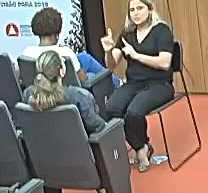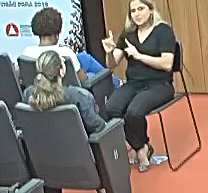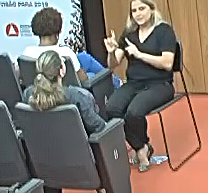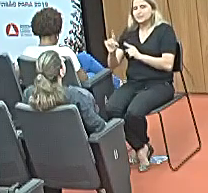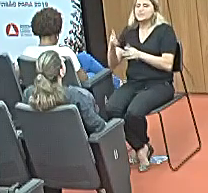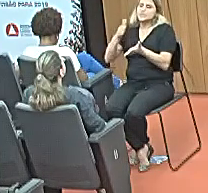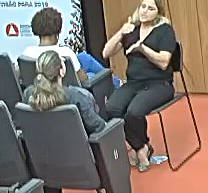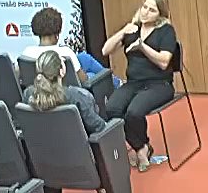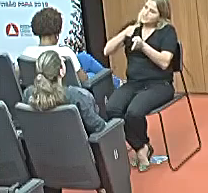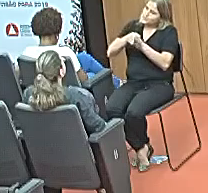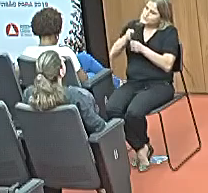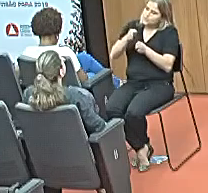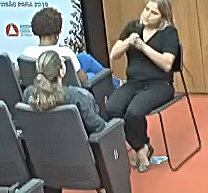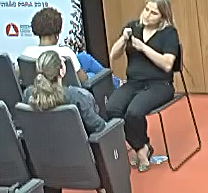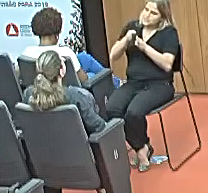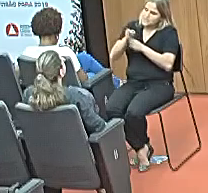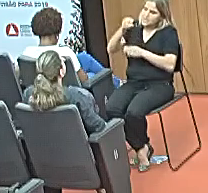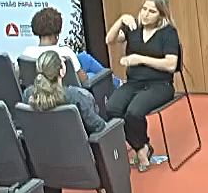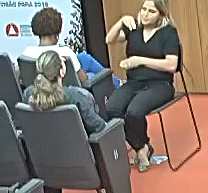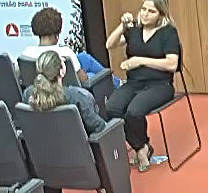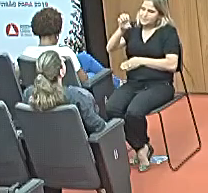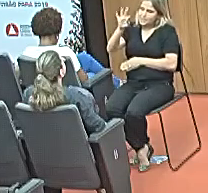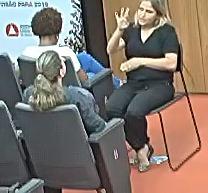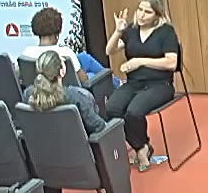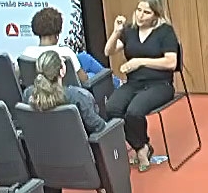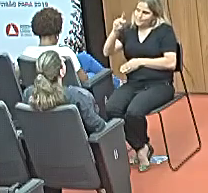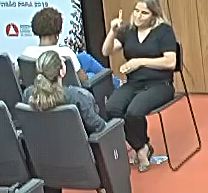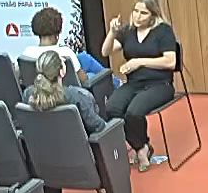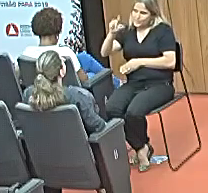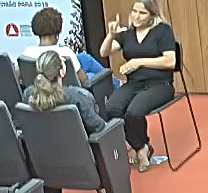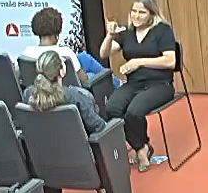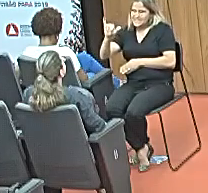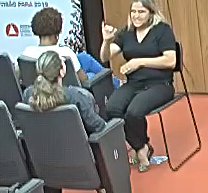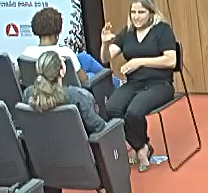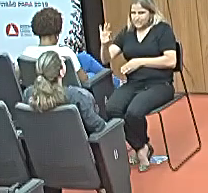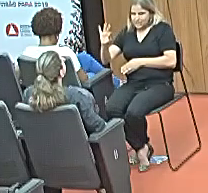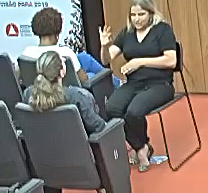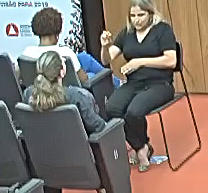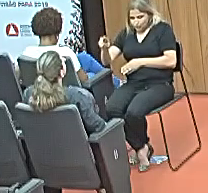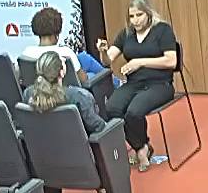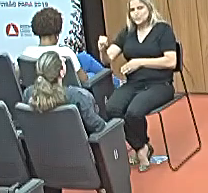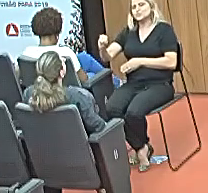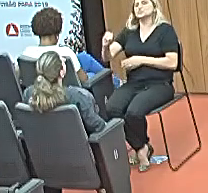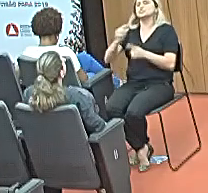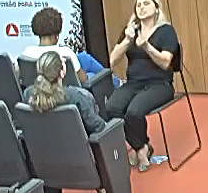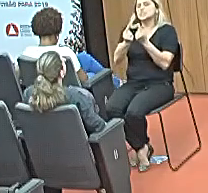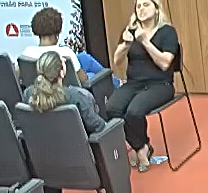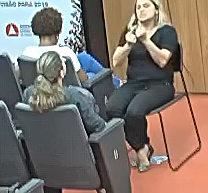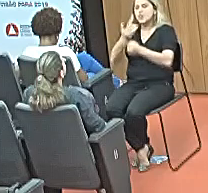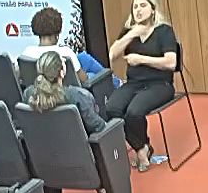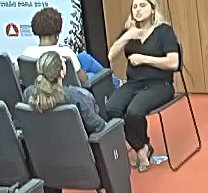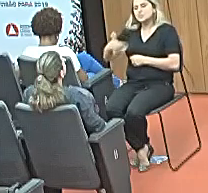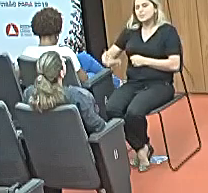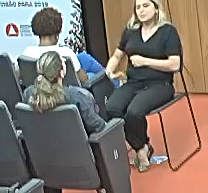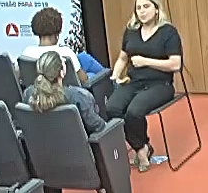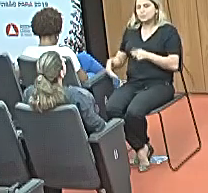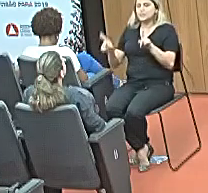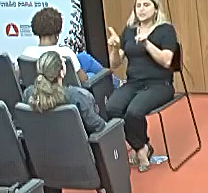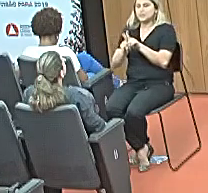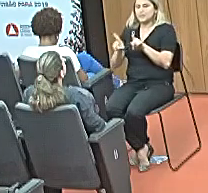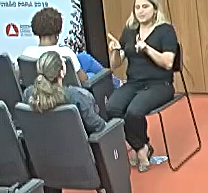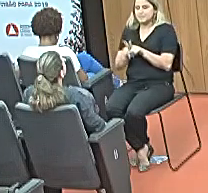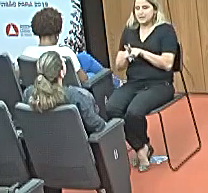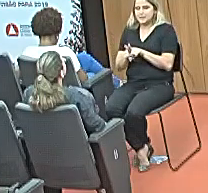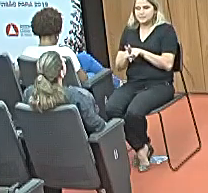metropolitano de transporte público e observatório da mobilidade urbana da região metropolitana de belo